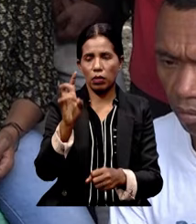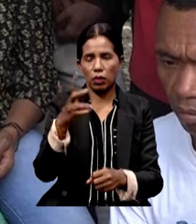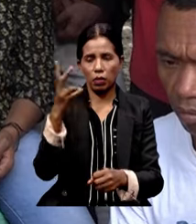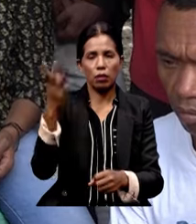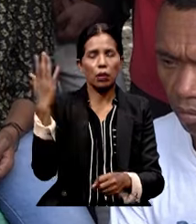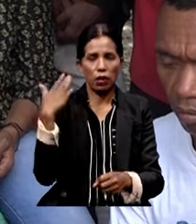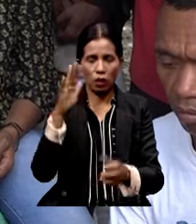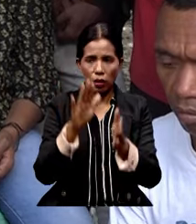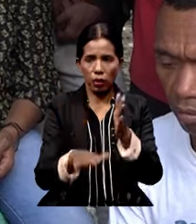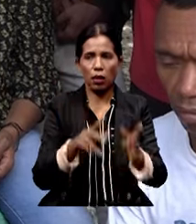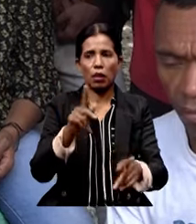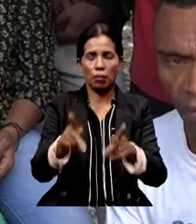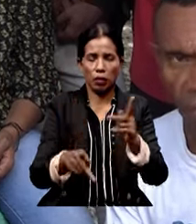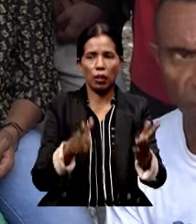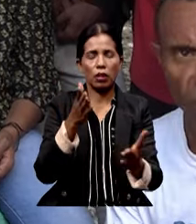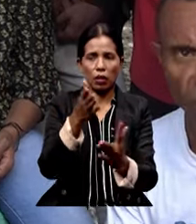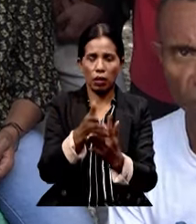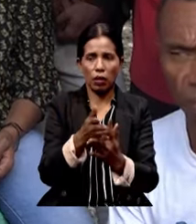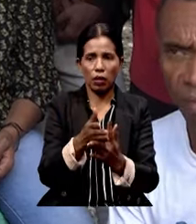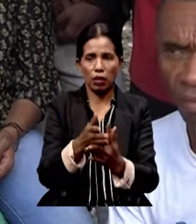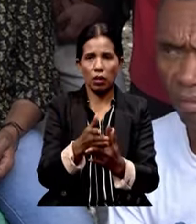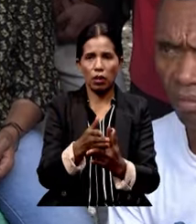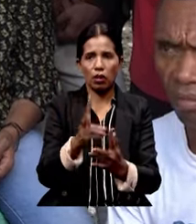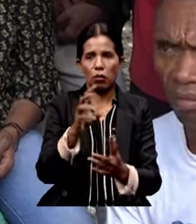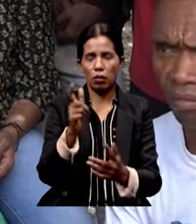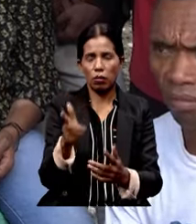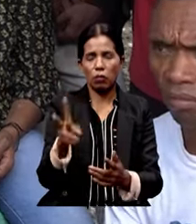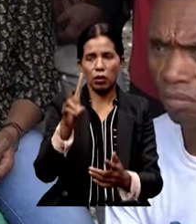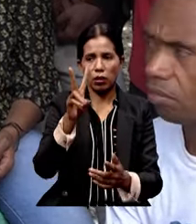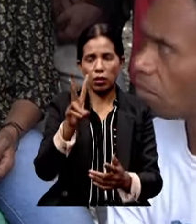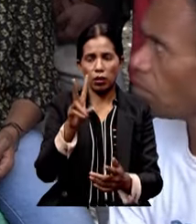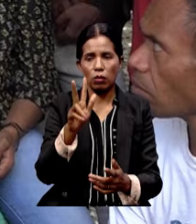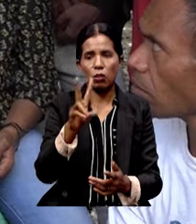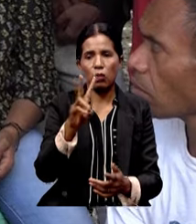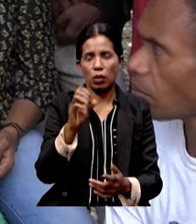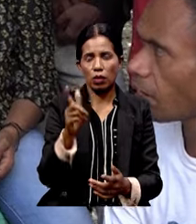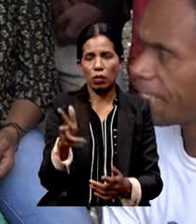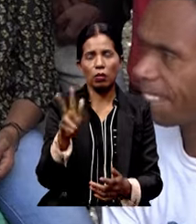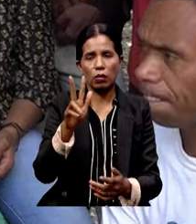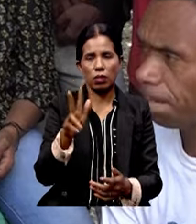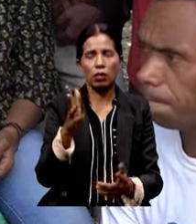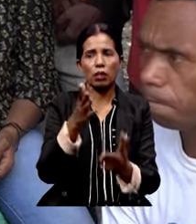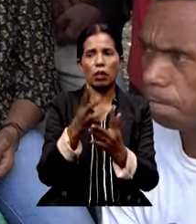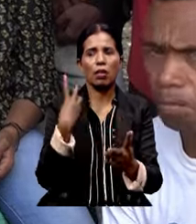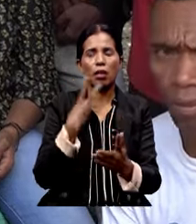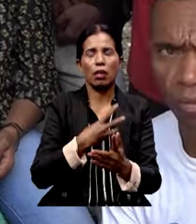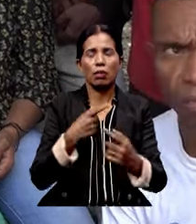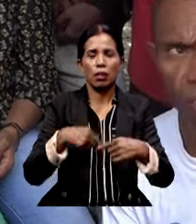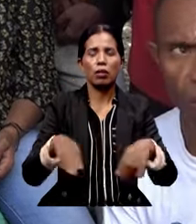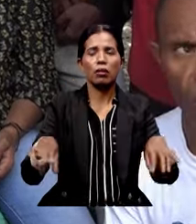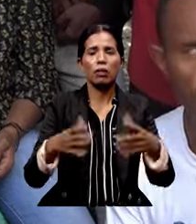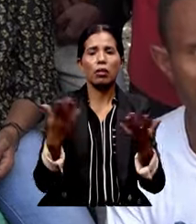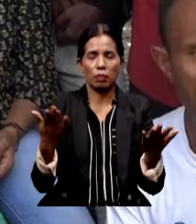realidade é mer bem apoi tamba. Te 2022 2020 tamba pali. Be anta a mi sirne banebe. E